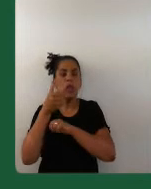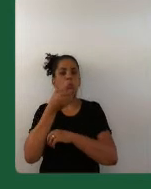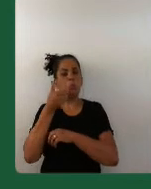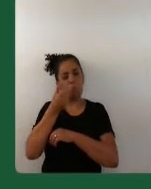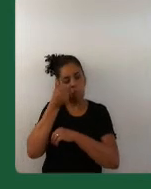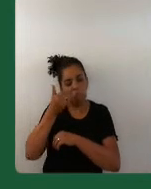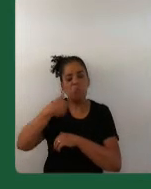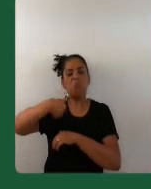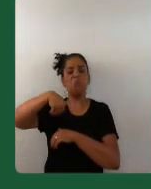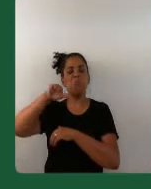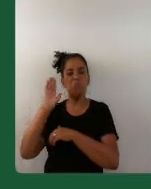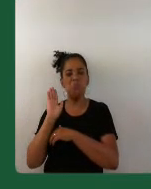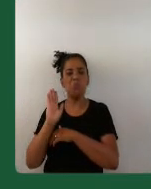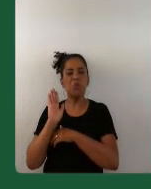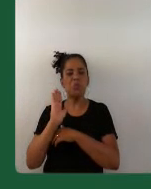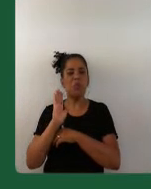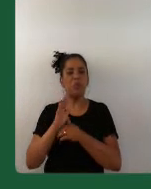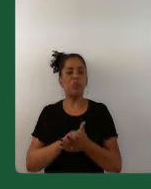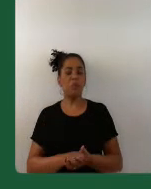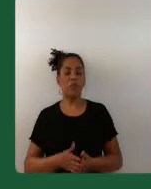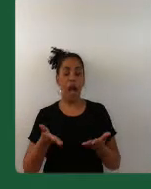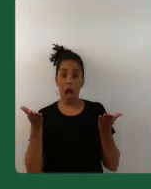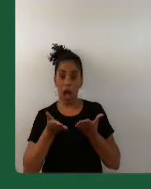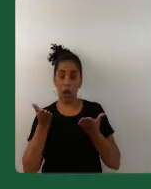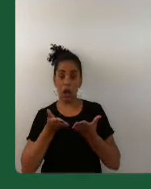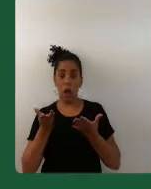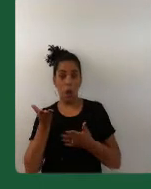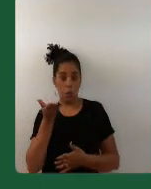já não salta tanto